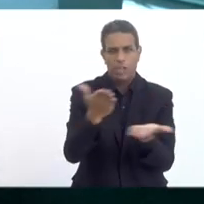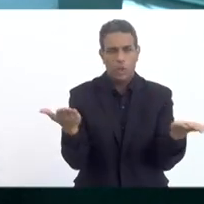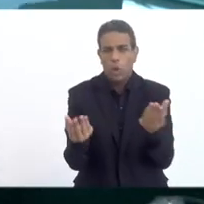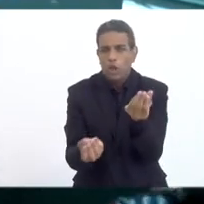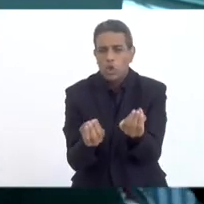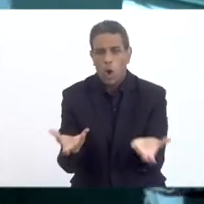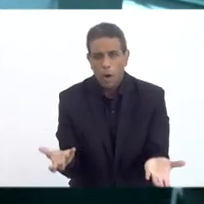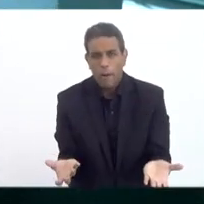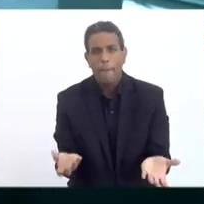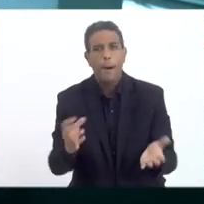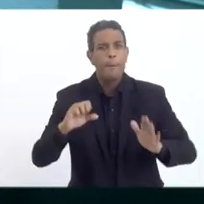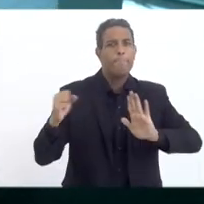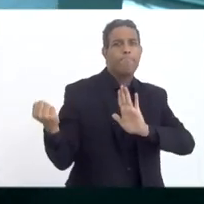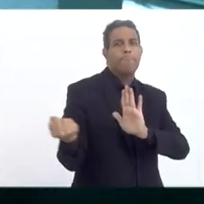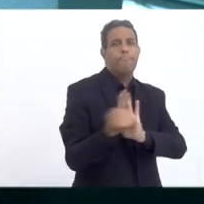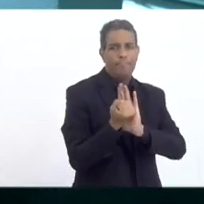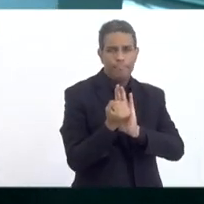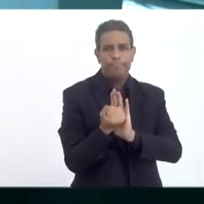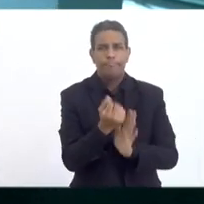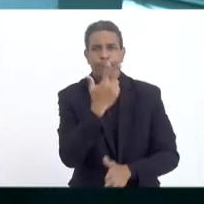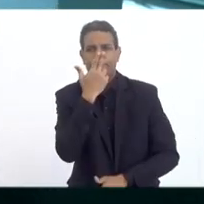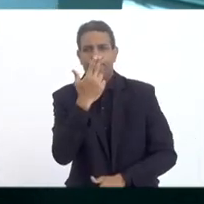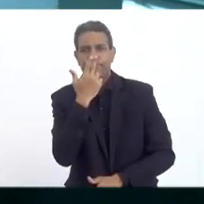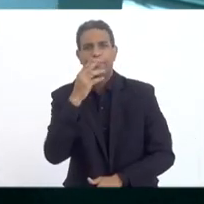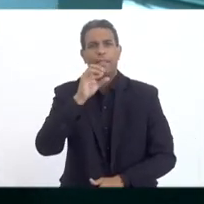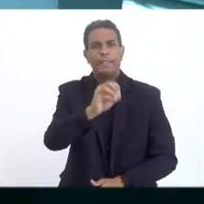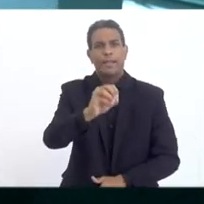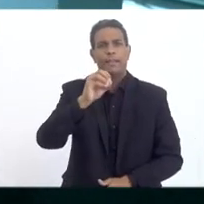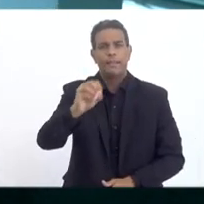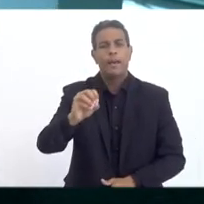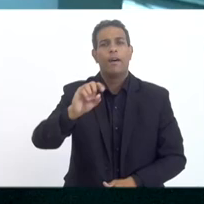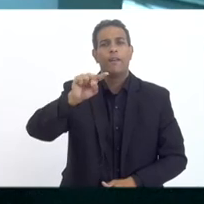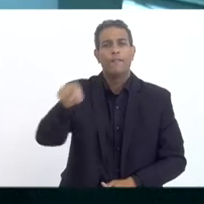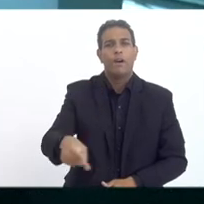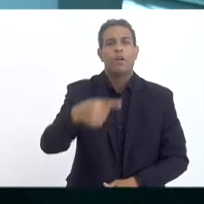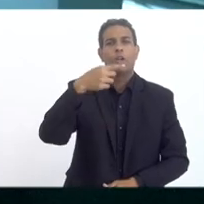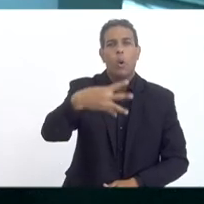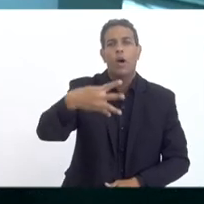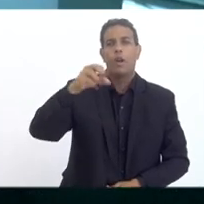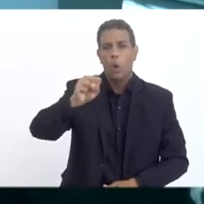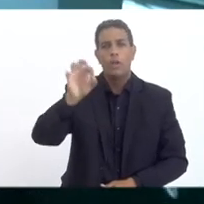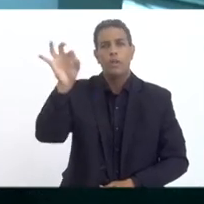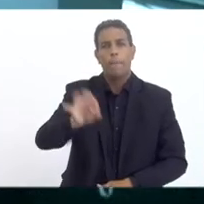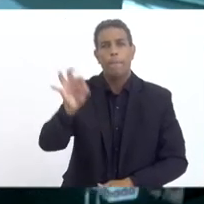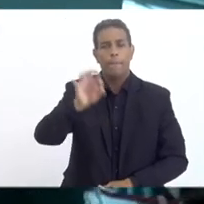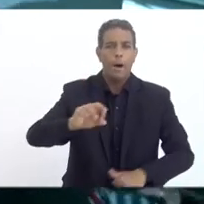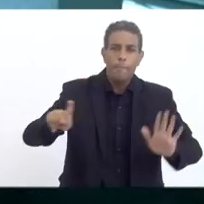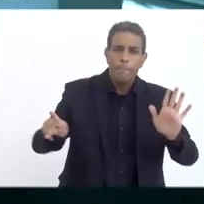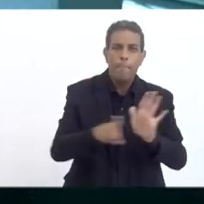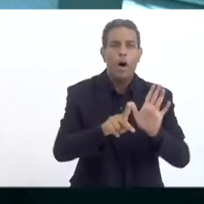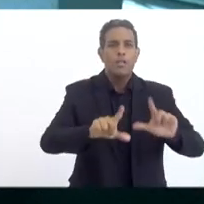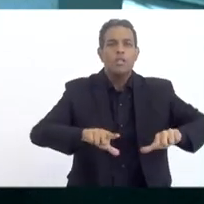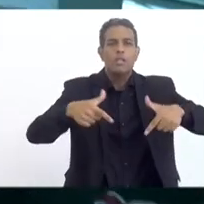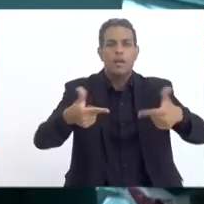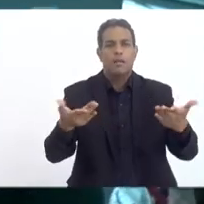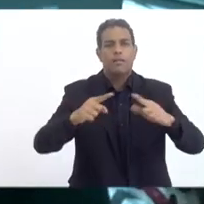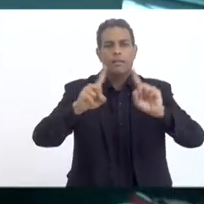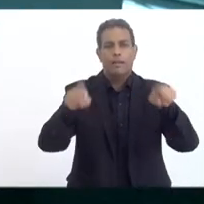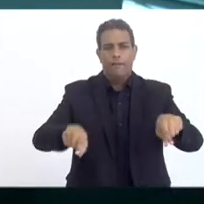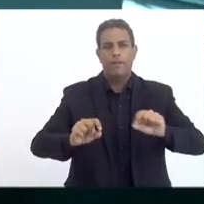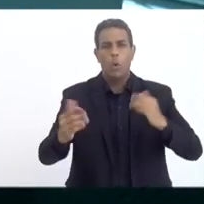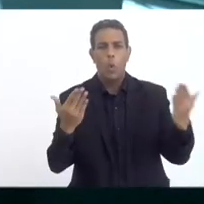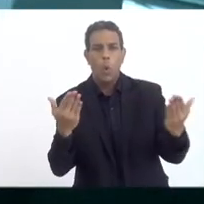hoje, o impacto seria de aproximadamente 0,048% do total dos servidores ativos,